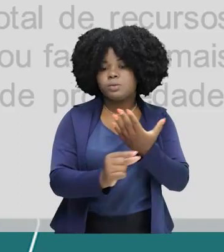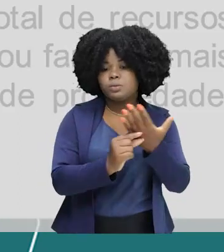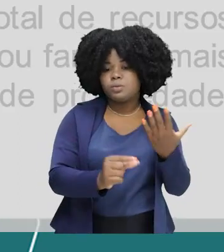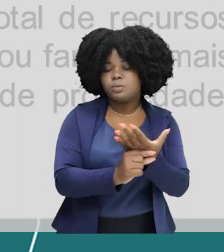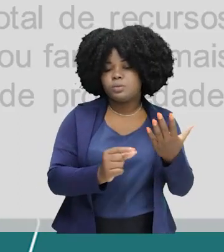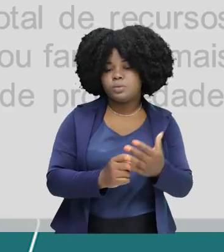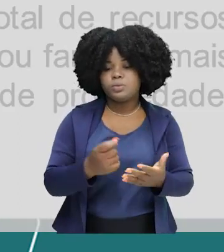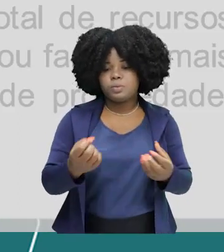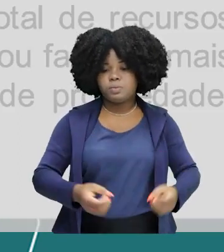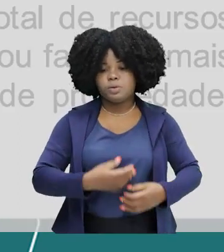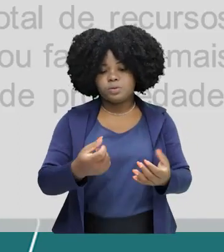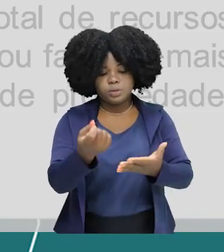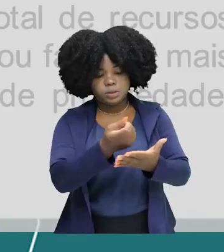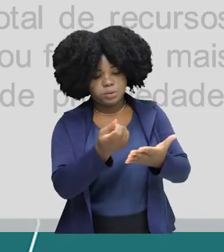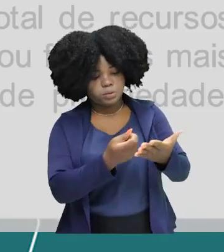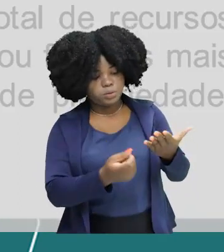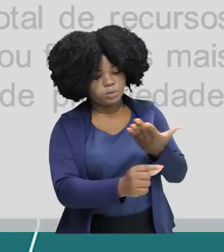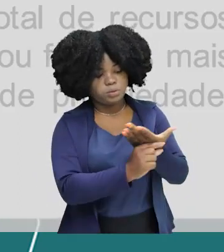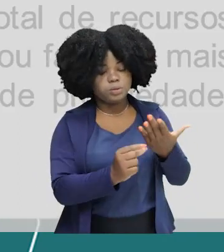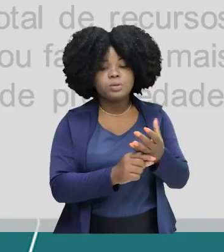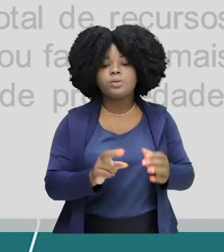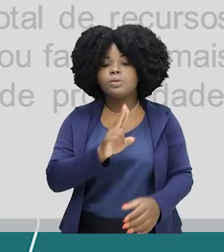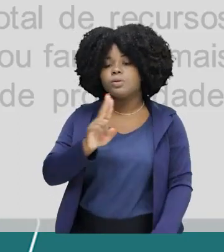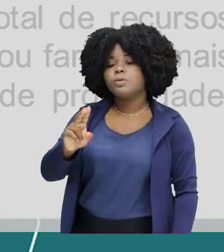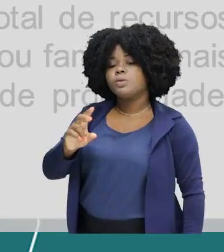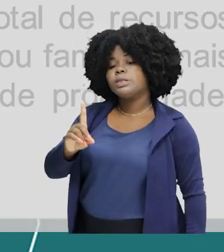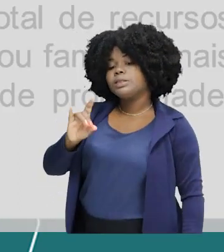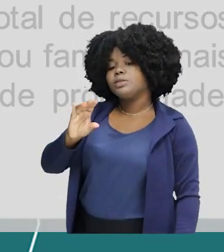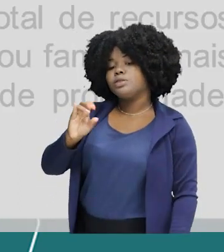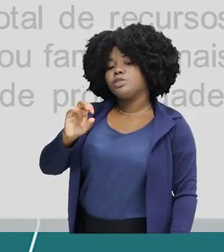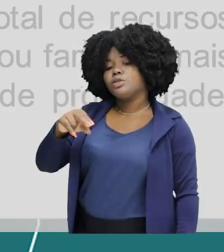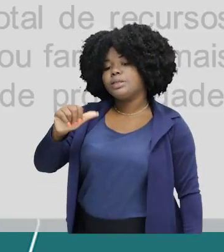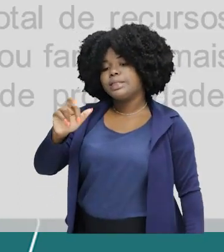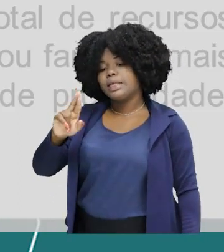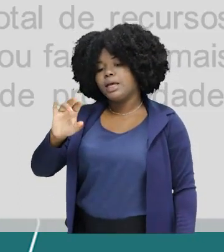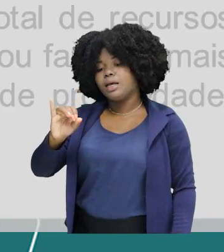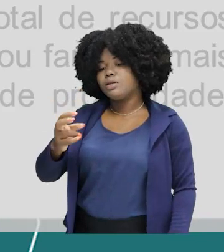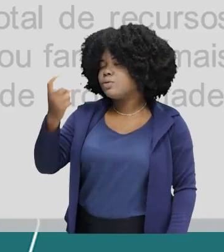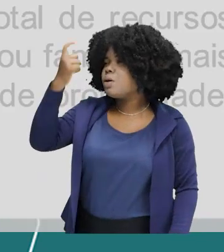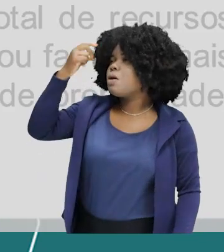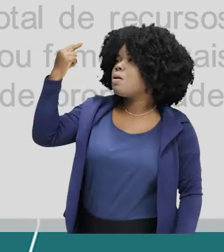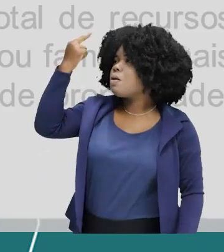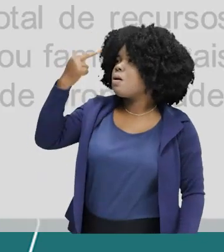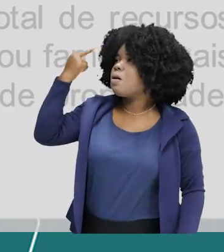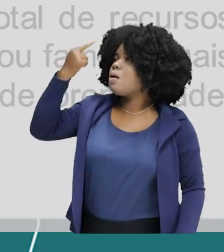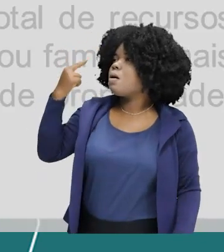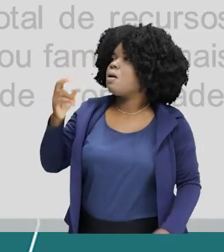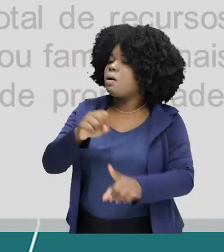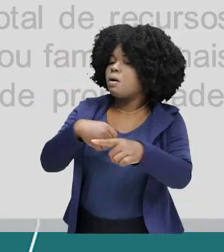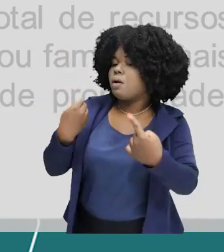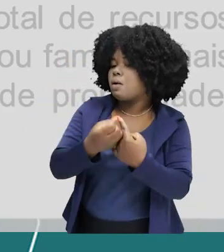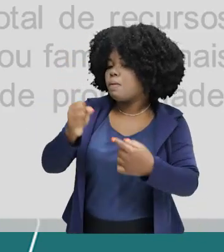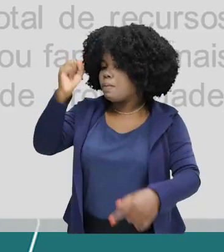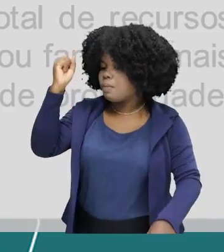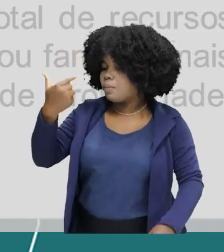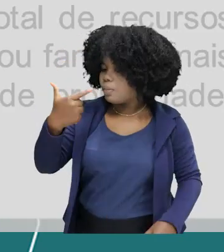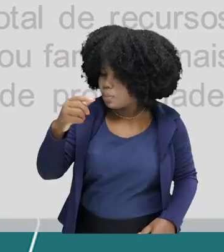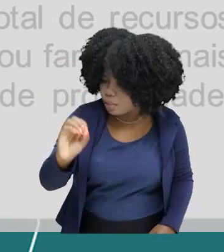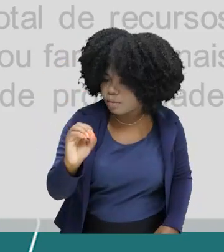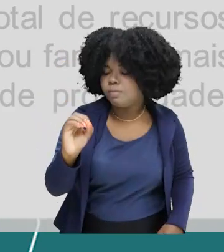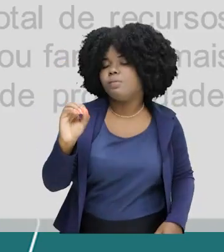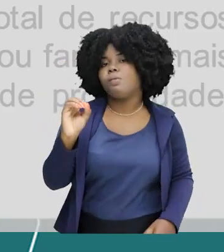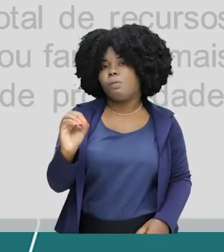juntos, escreveram juntos uma obra chamada Dicionário do Pensamento Social do século XX. Ok?